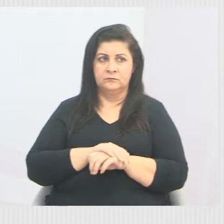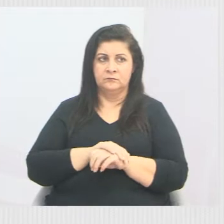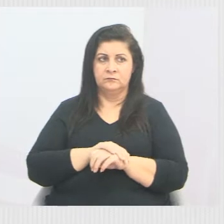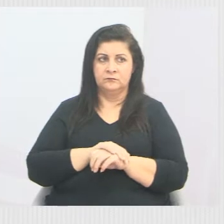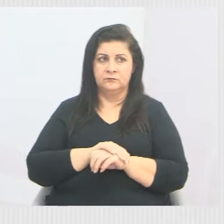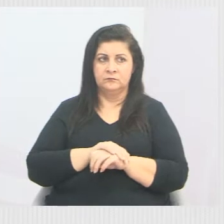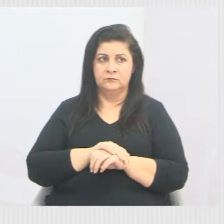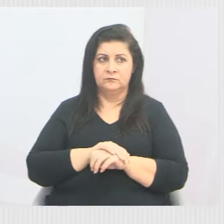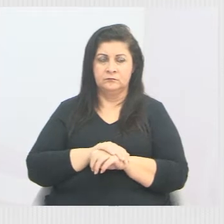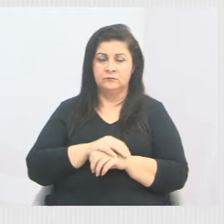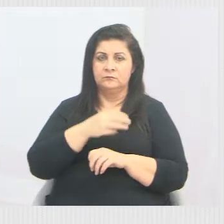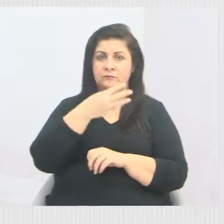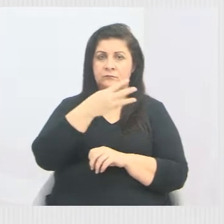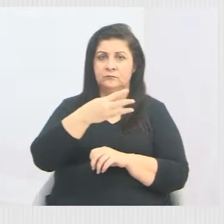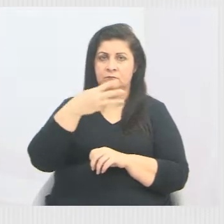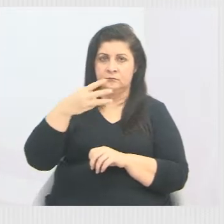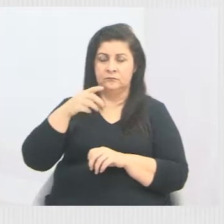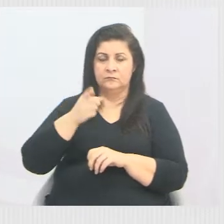de